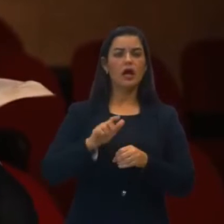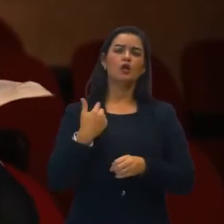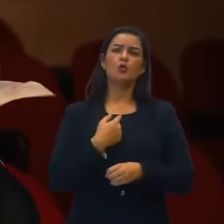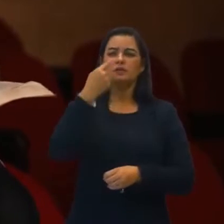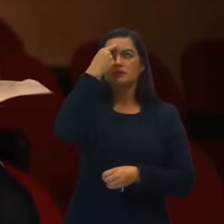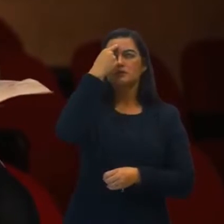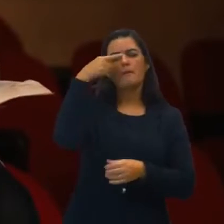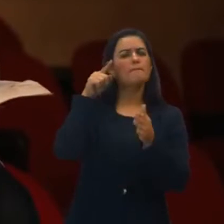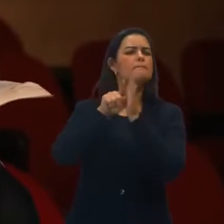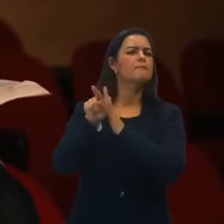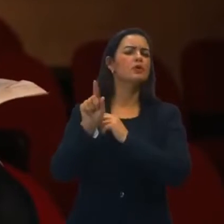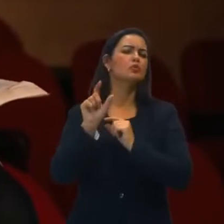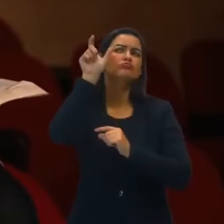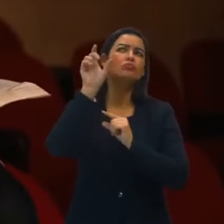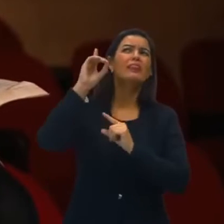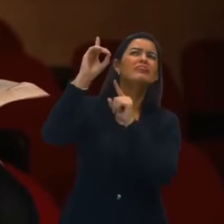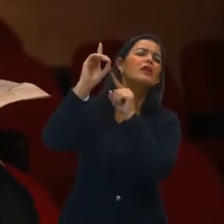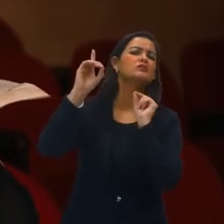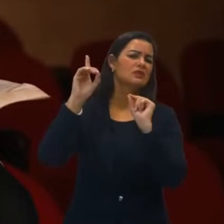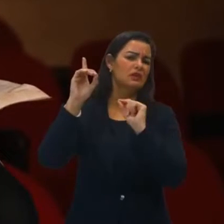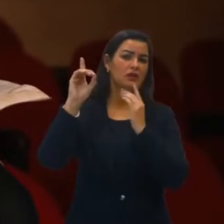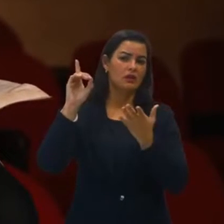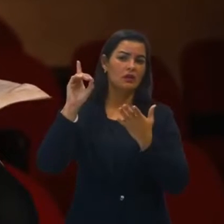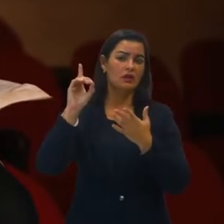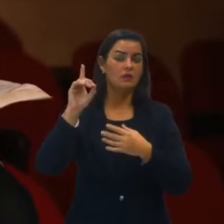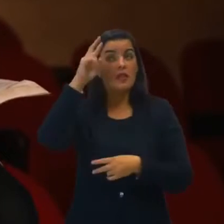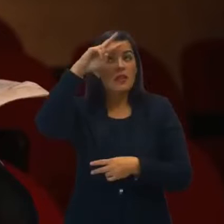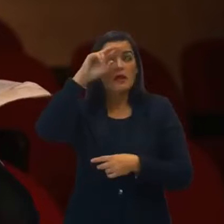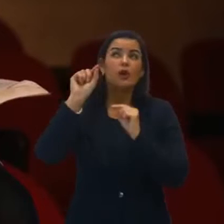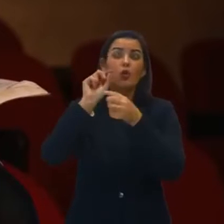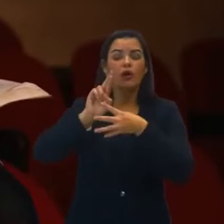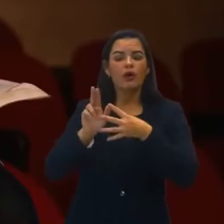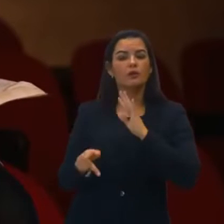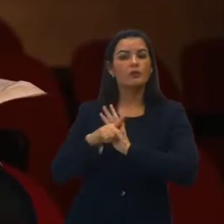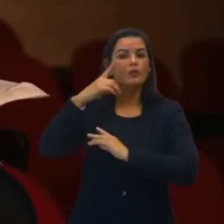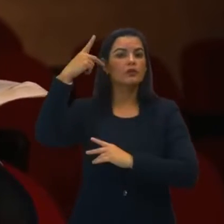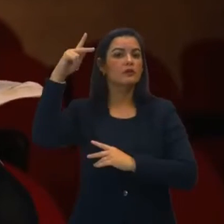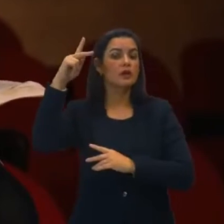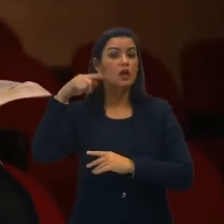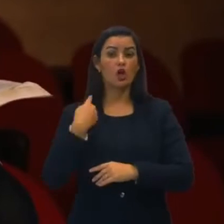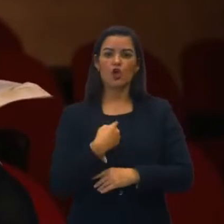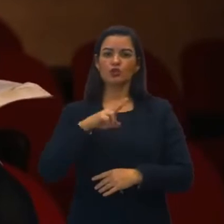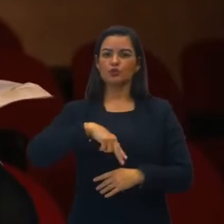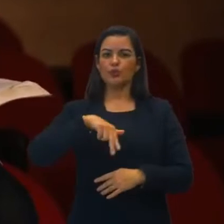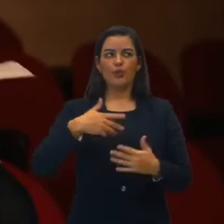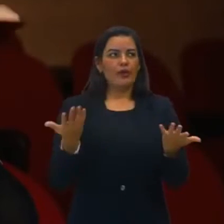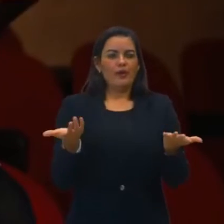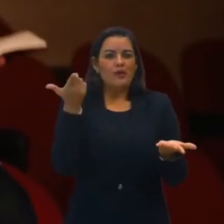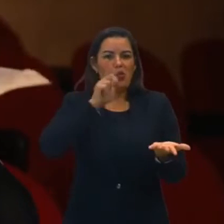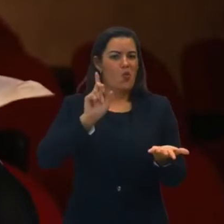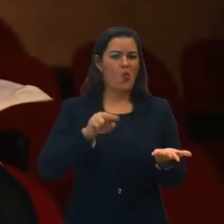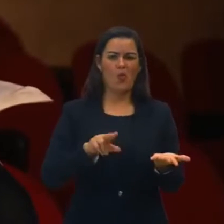recordar os atributos que só Deus os tem, e nós nunca tivemos, não temos e não teremos jamais,